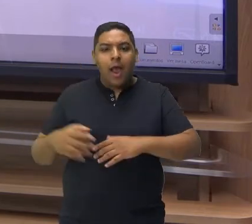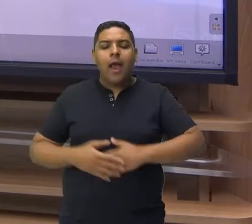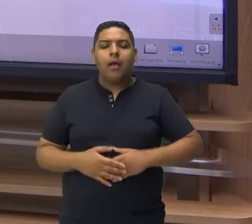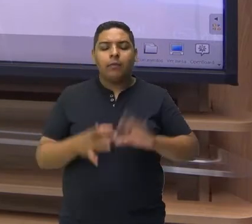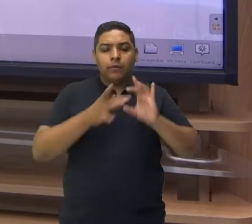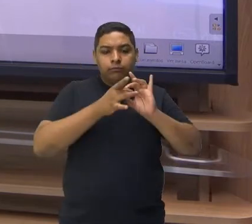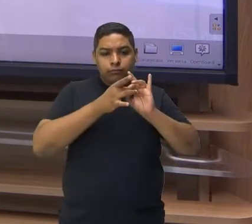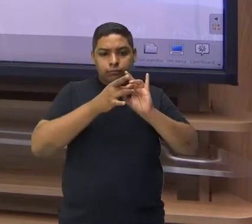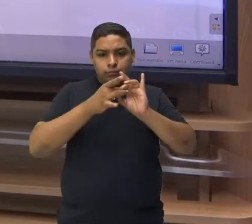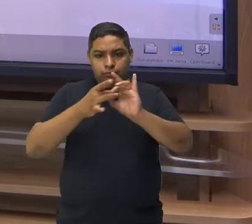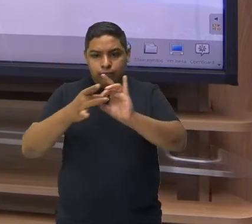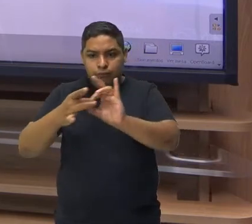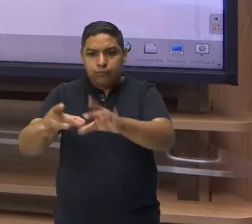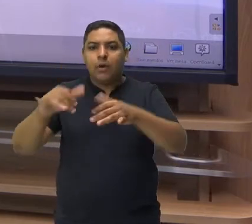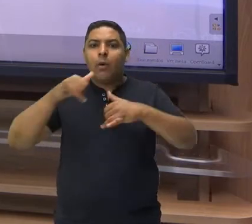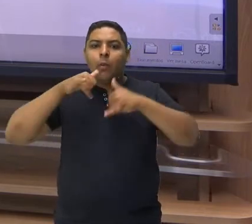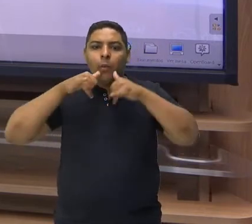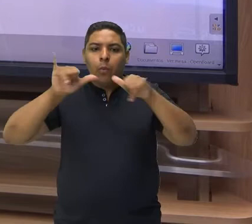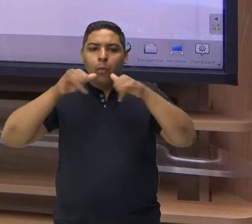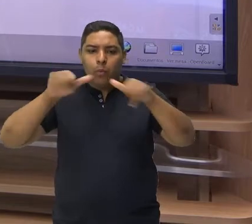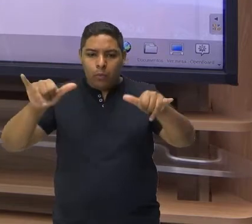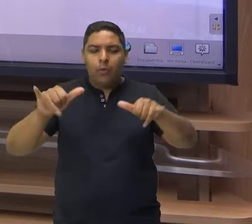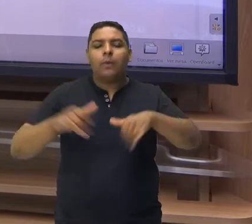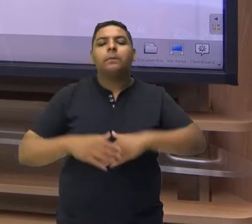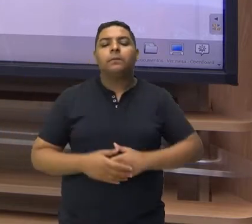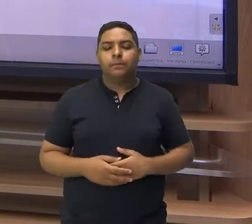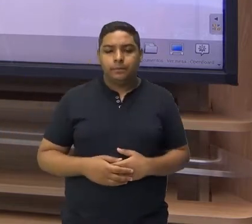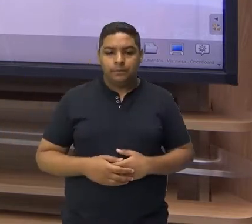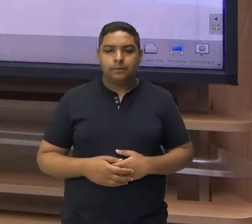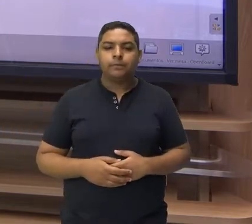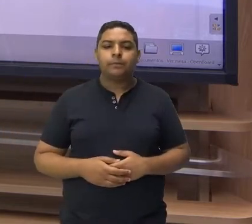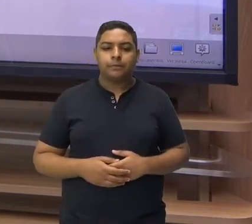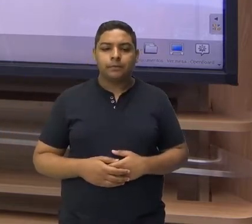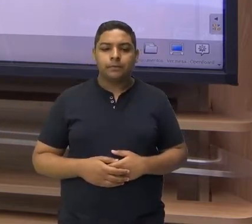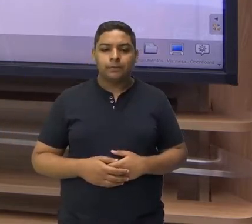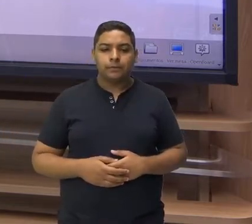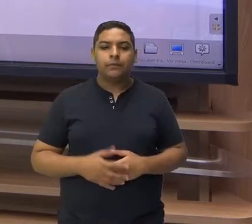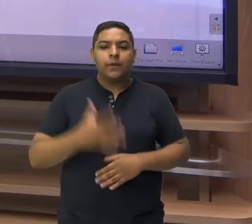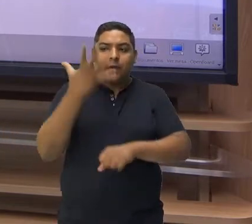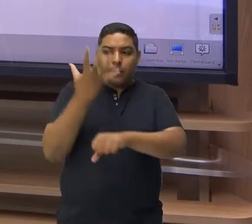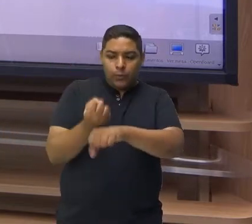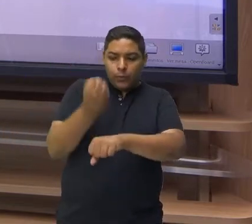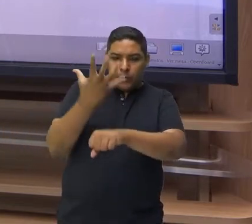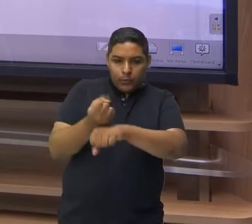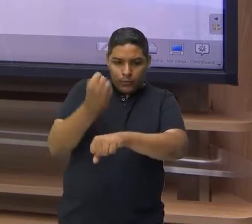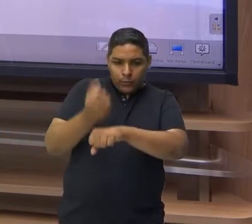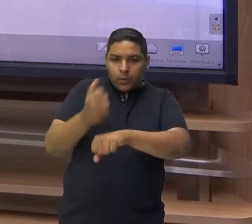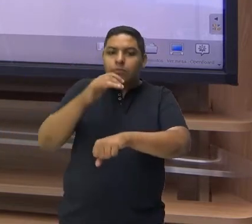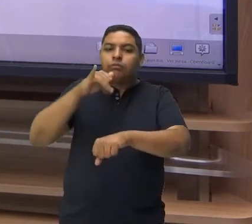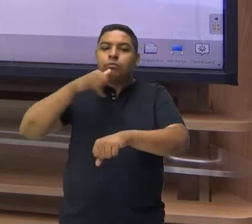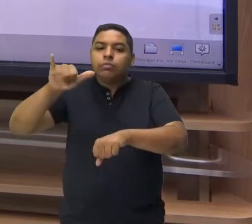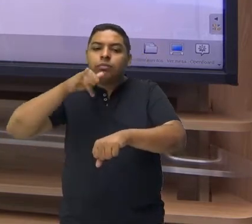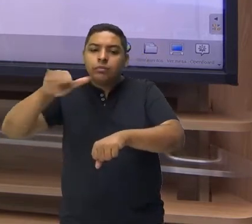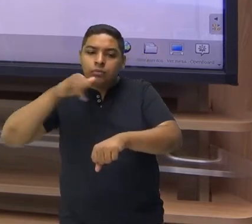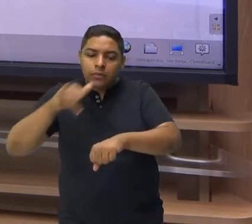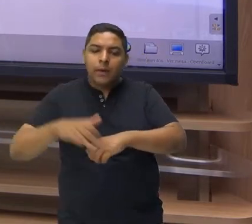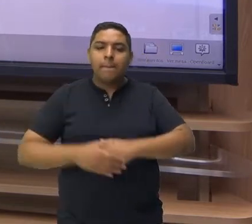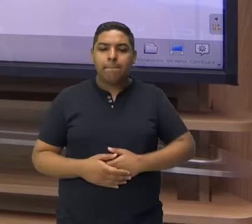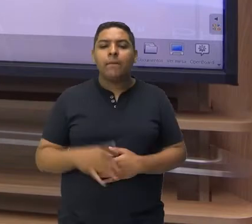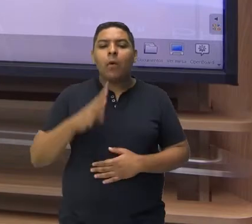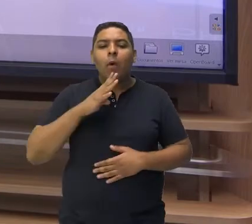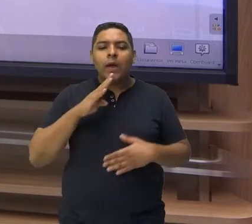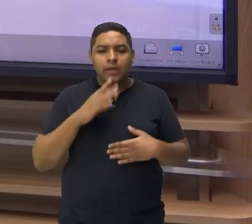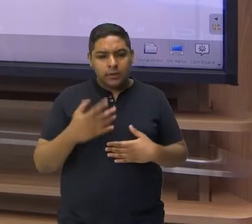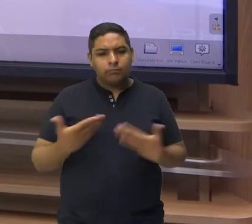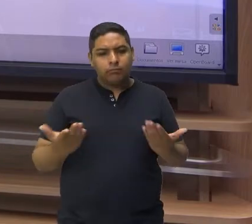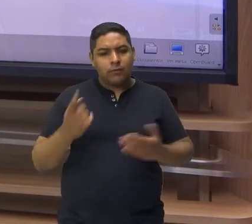ele armazena cargas elétricas. Ou seja, a função do condutor é armazenar cargas elétricas. Vamos conhecer um